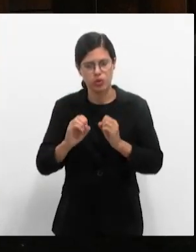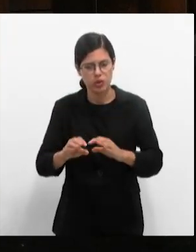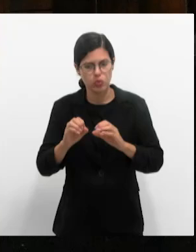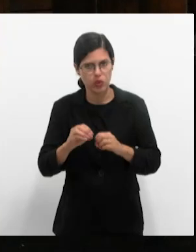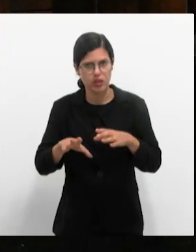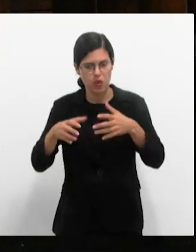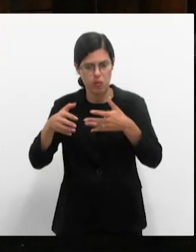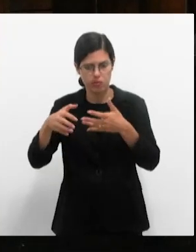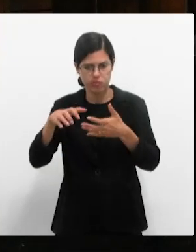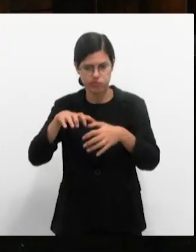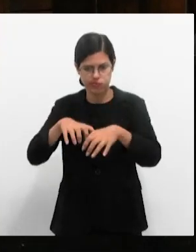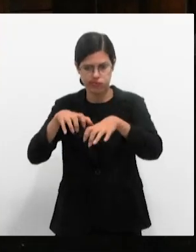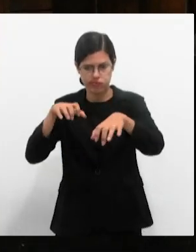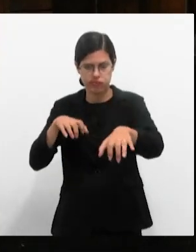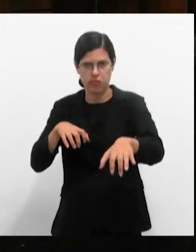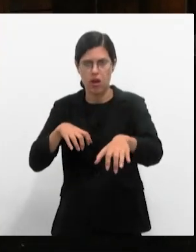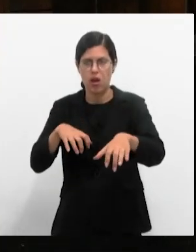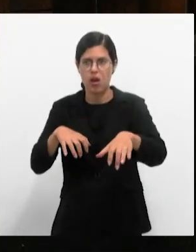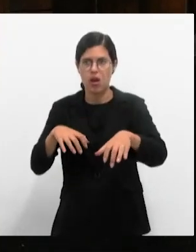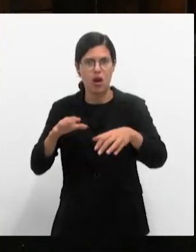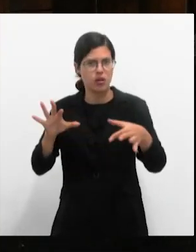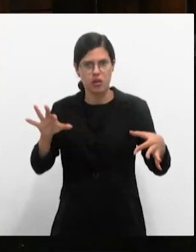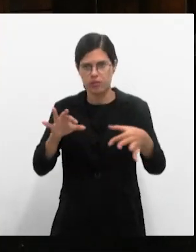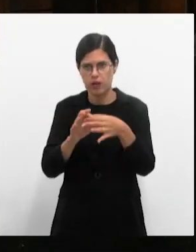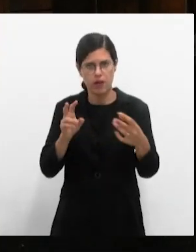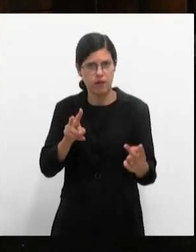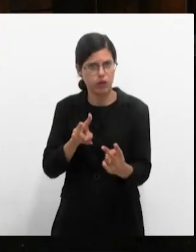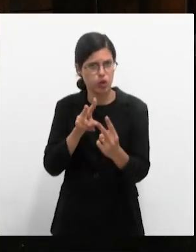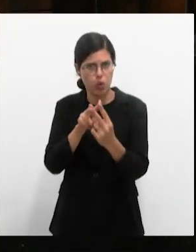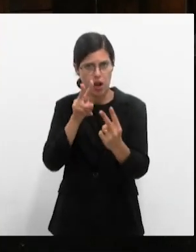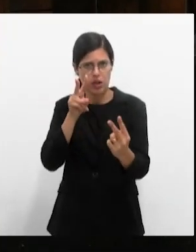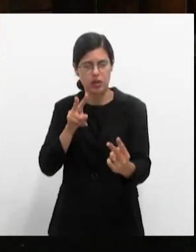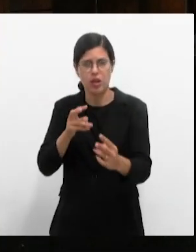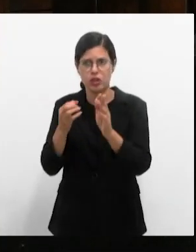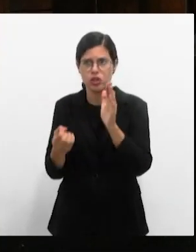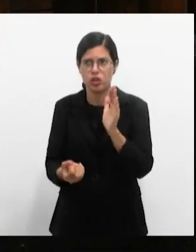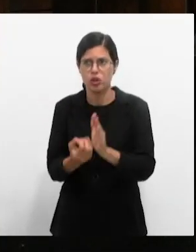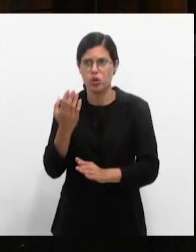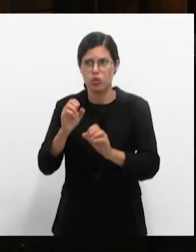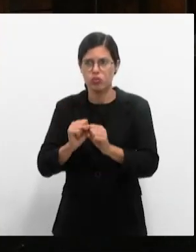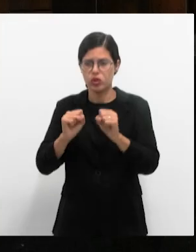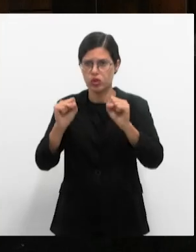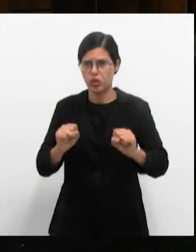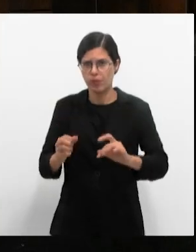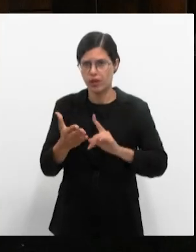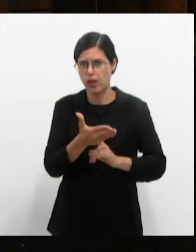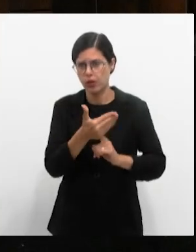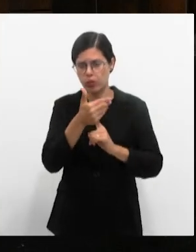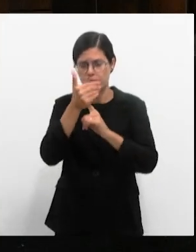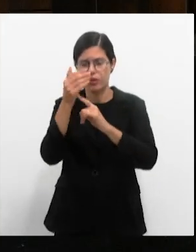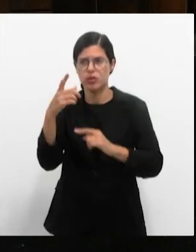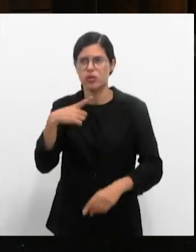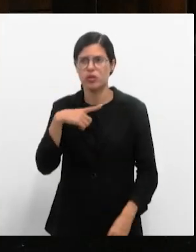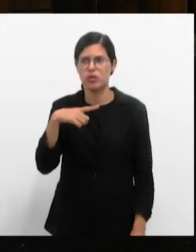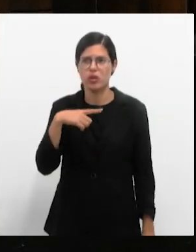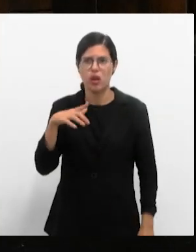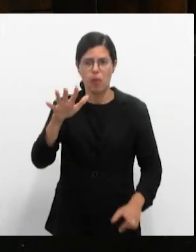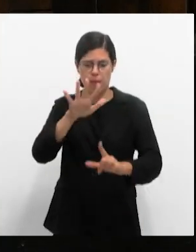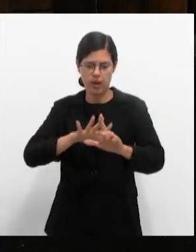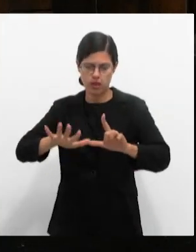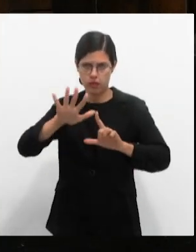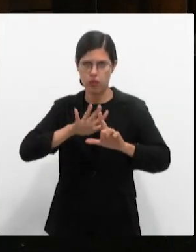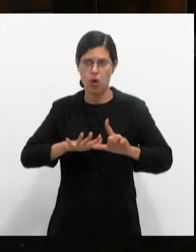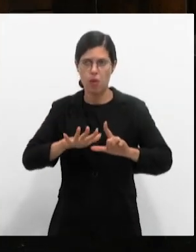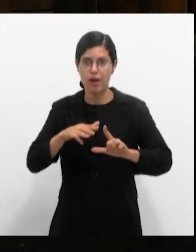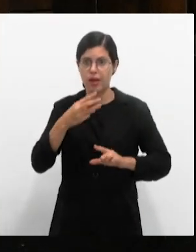se fundiram com a virtualidade da educação e criou-se um sistema tecnológico onde tem uma plataforma.